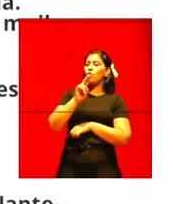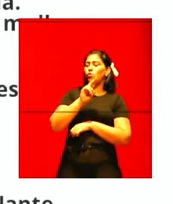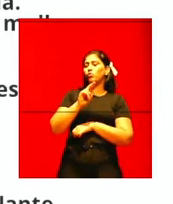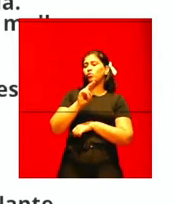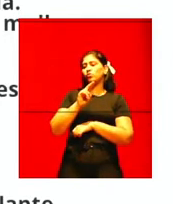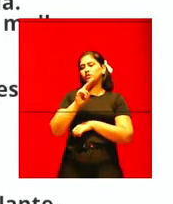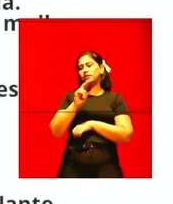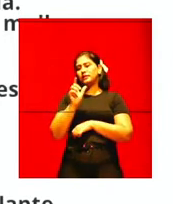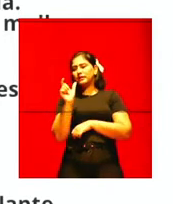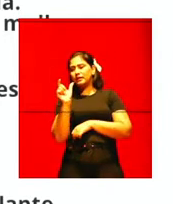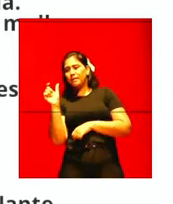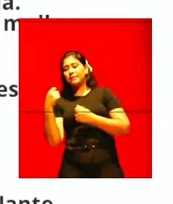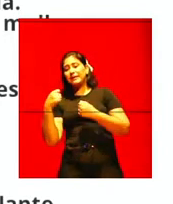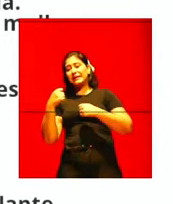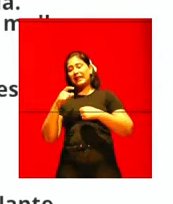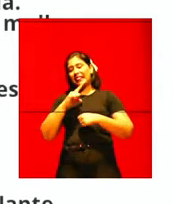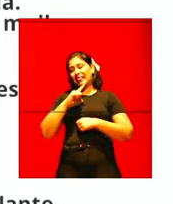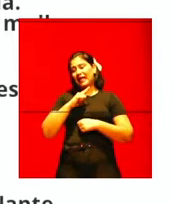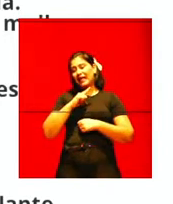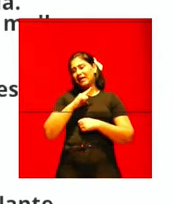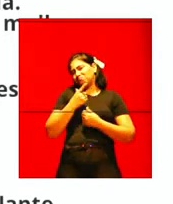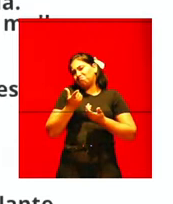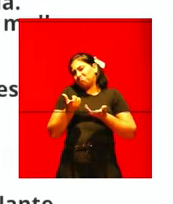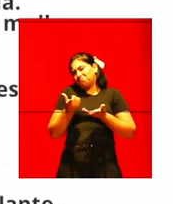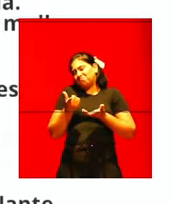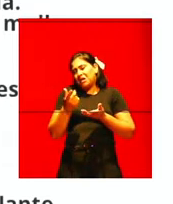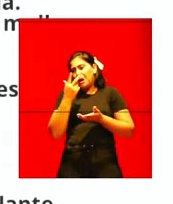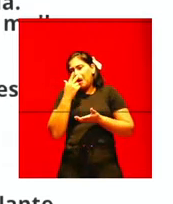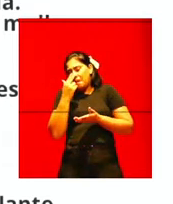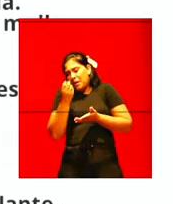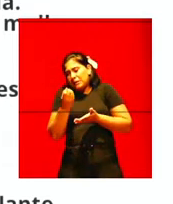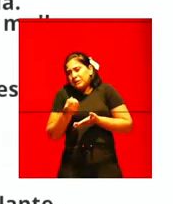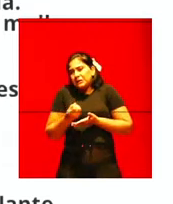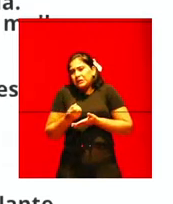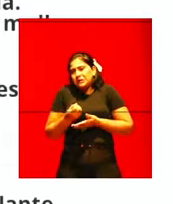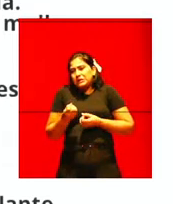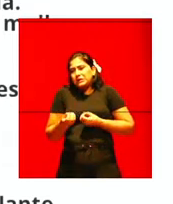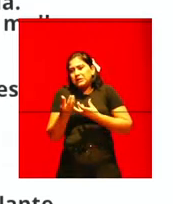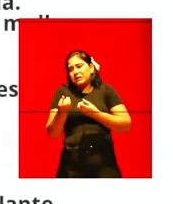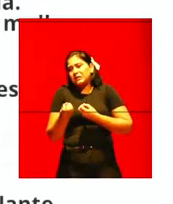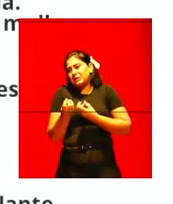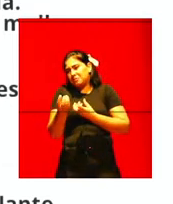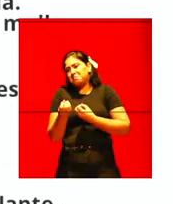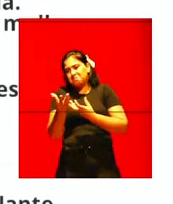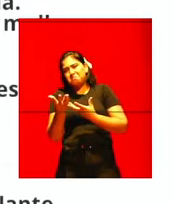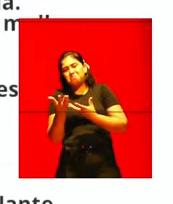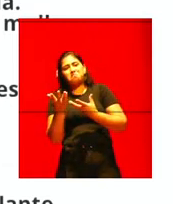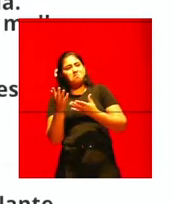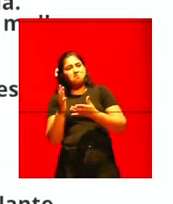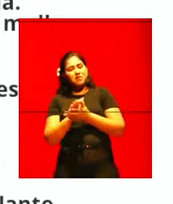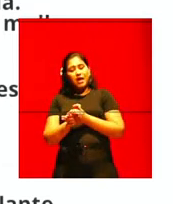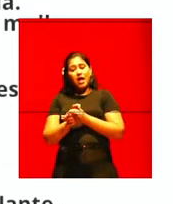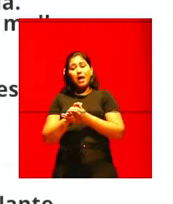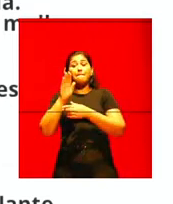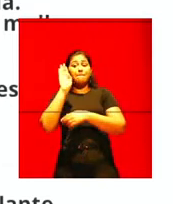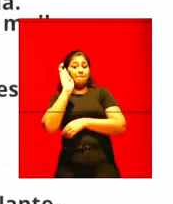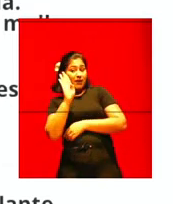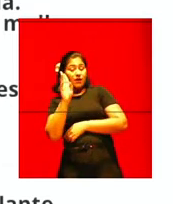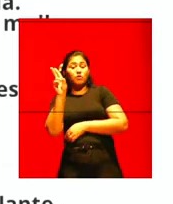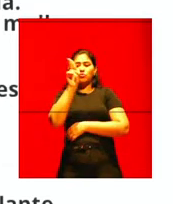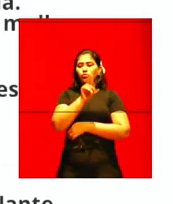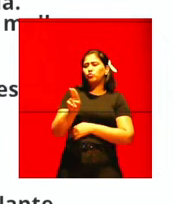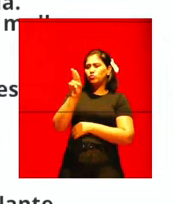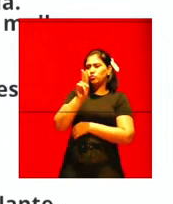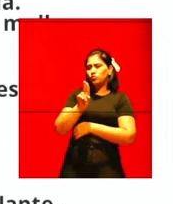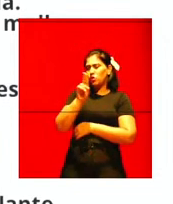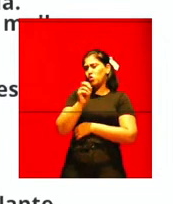ser incentivado em detrimento das antigas. Letra B. A utilização